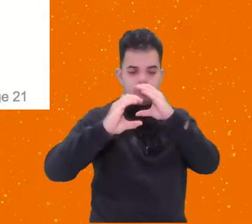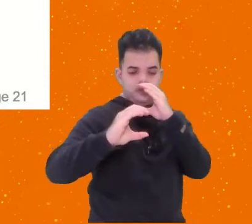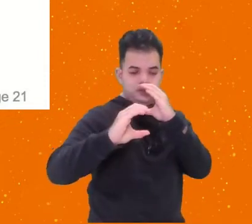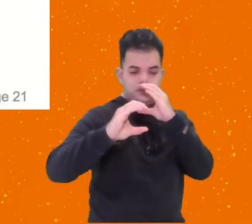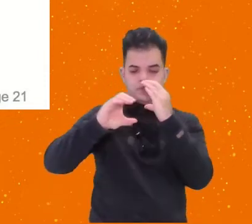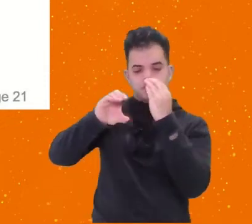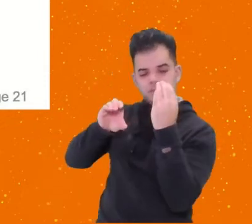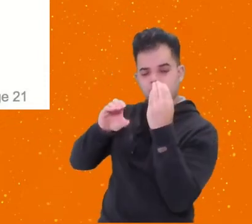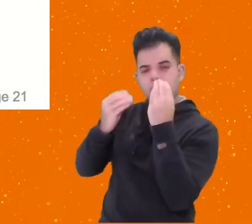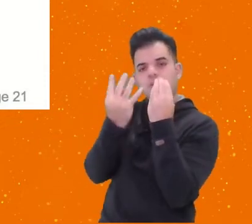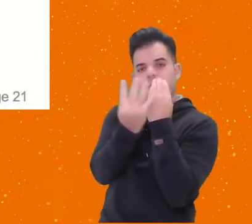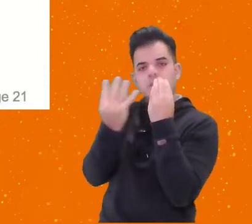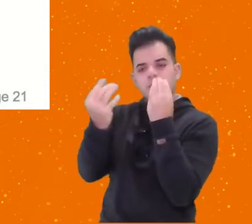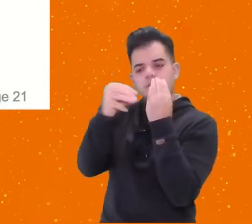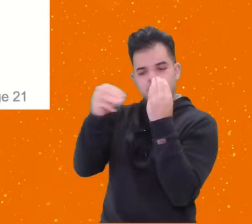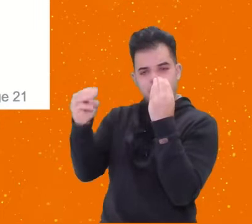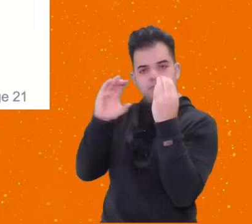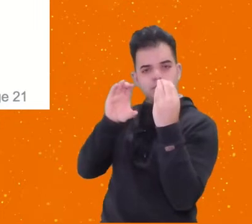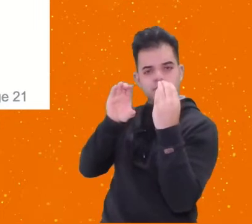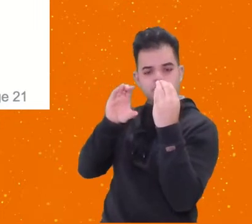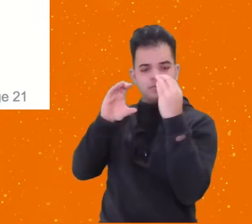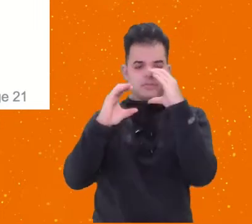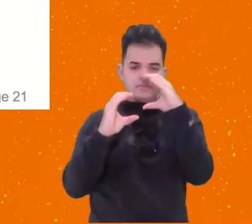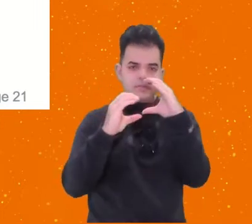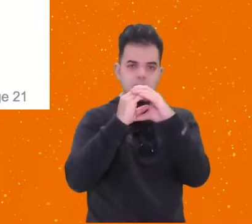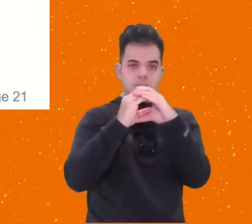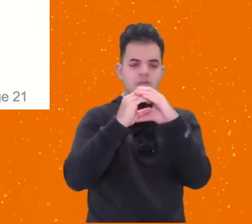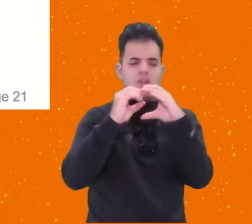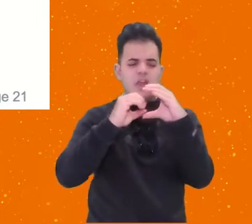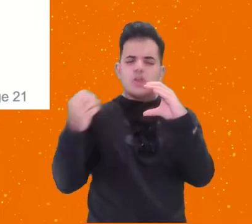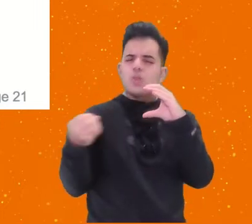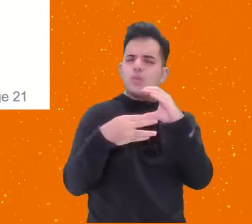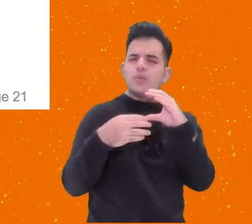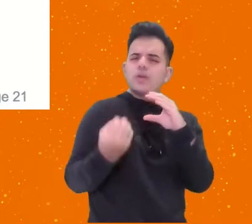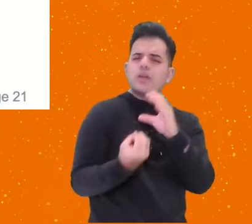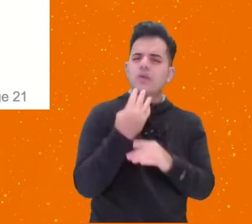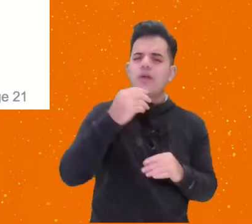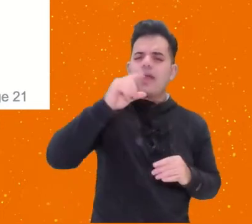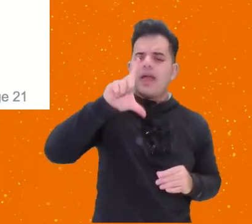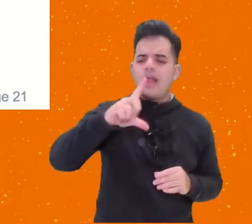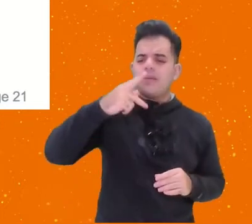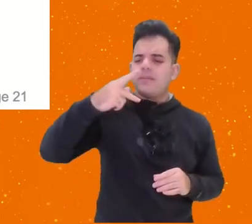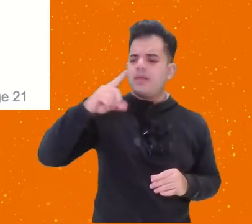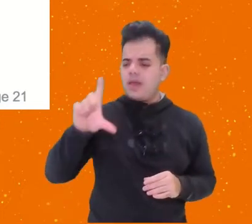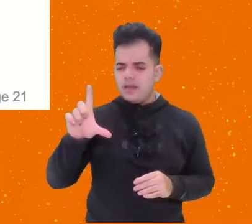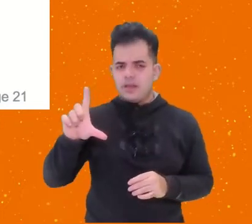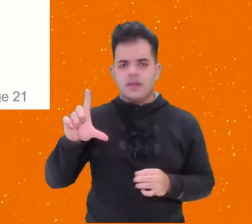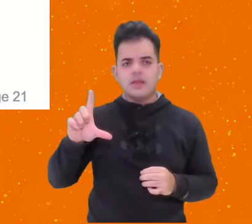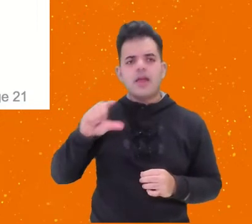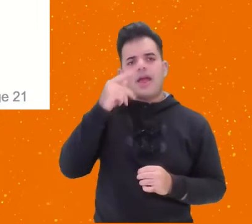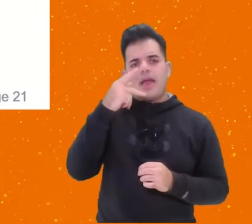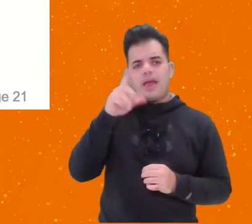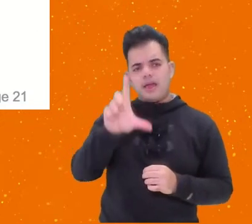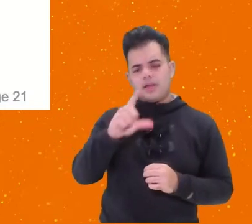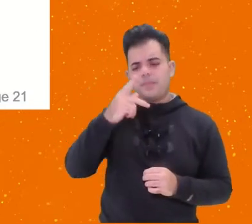está colocando na indústria o bocal chamado LPL, né? E esse LPL, ele vem